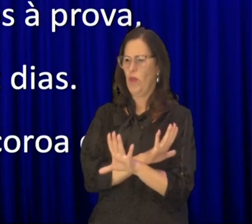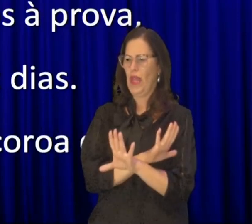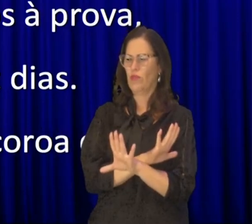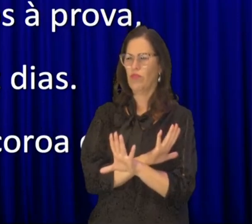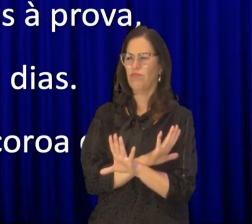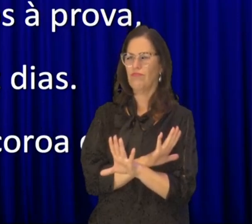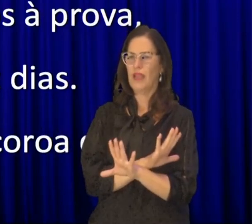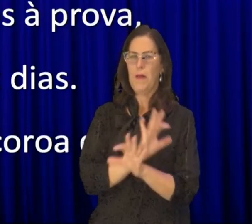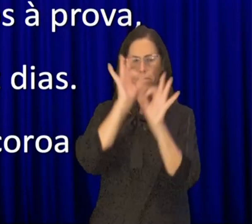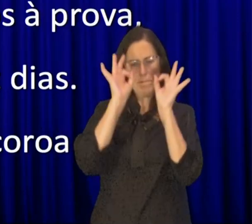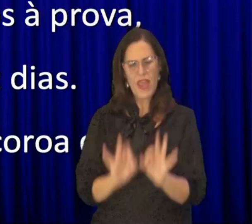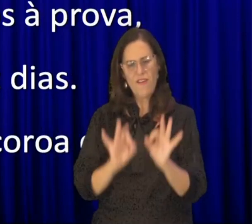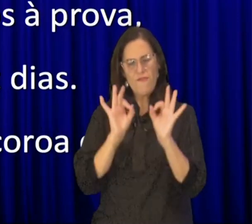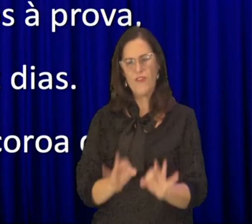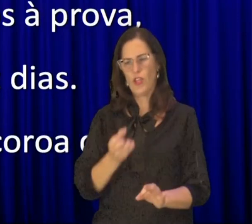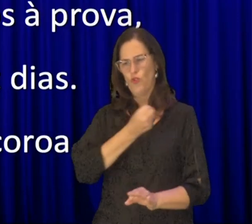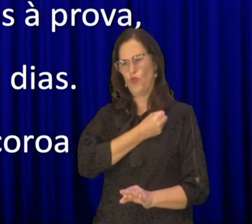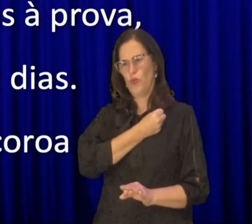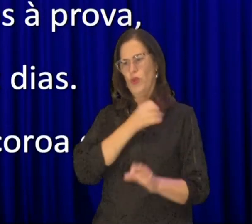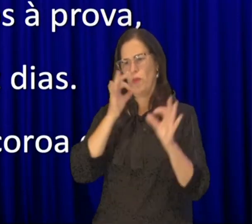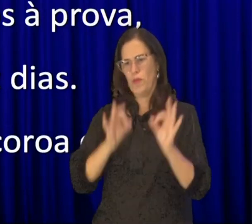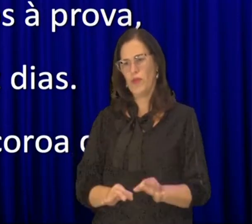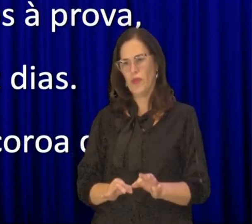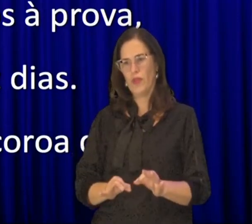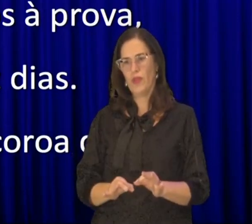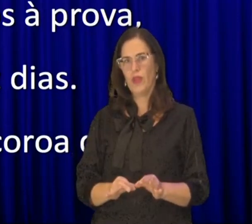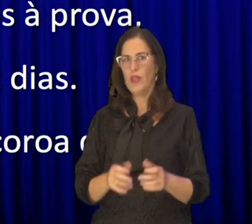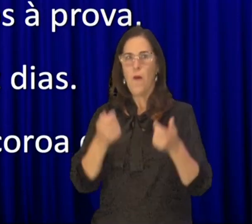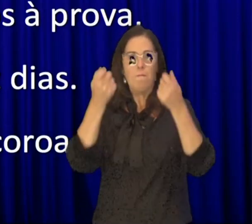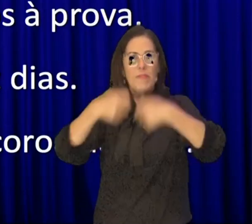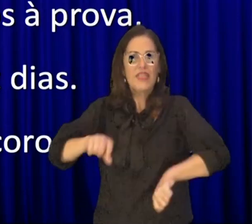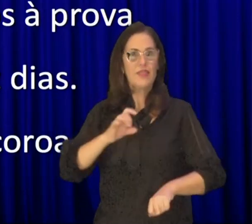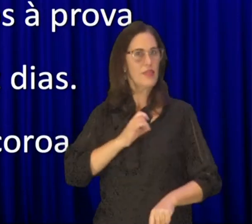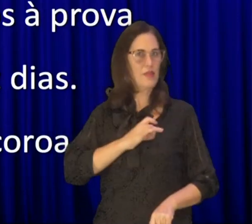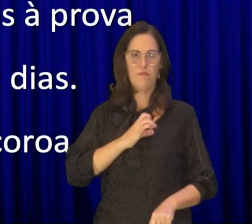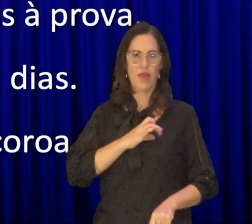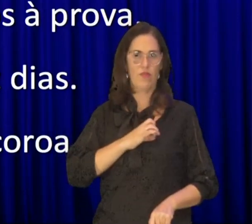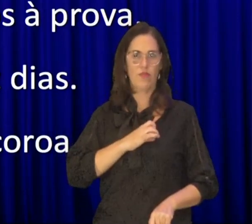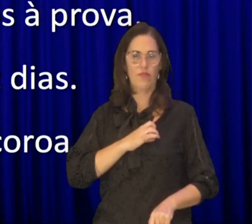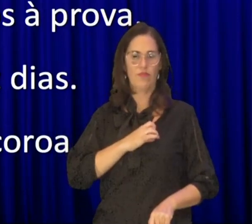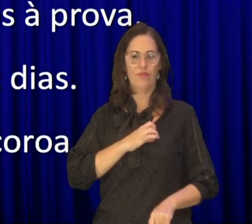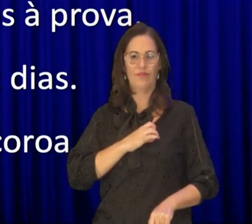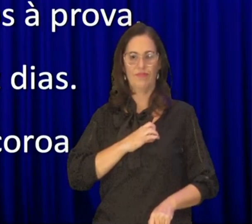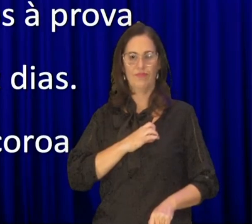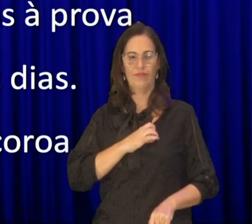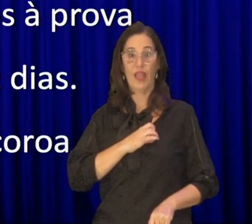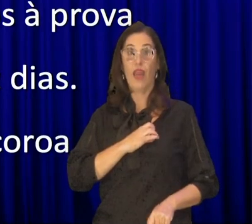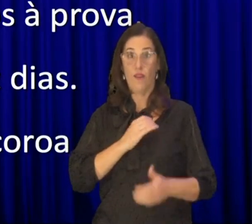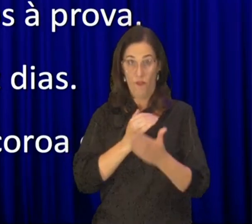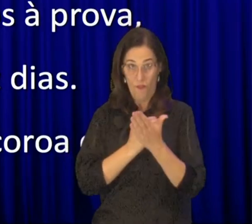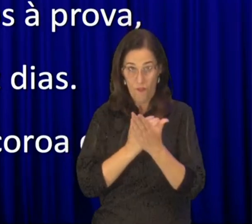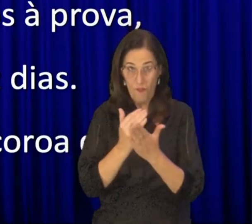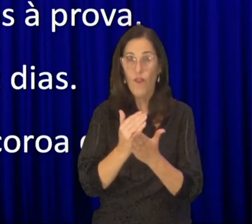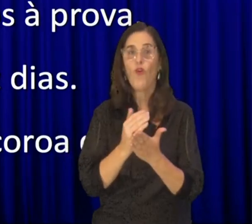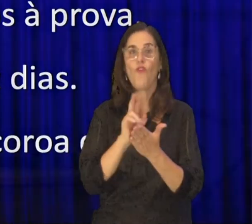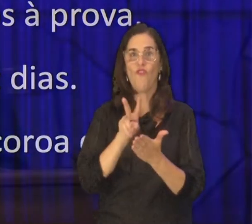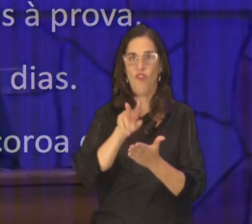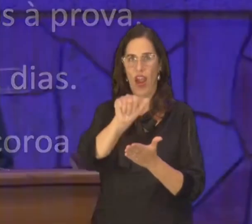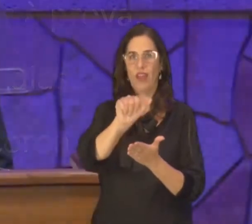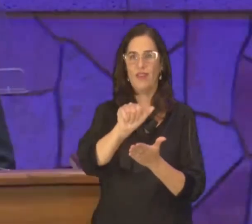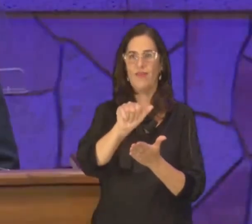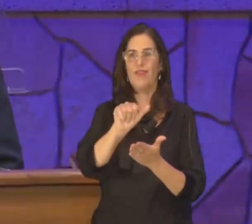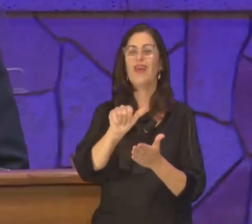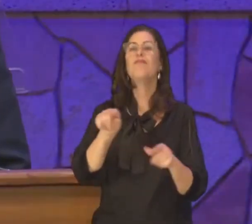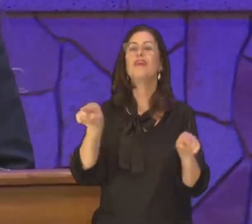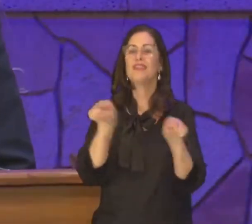número perfeito. Por isso ele diz assim, não temas. Ela vai começar, mas ela